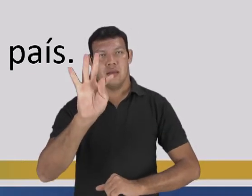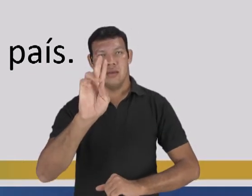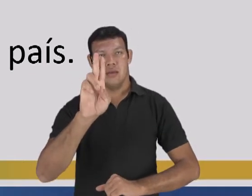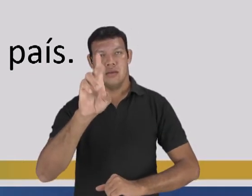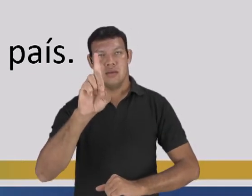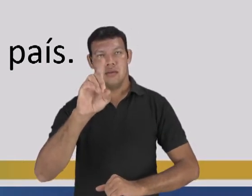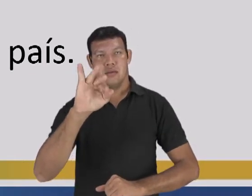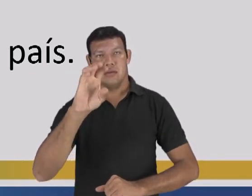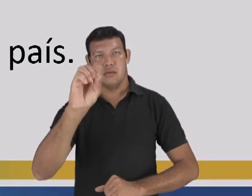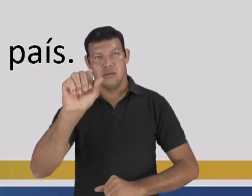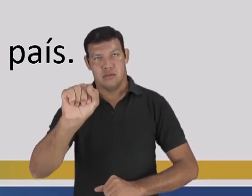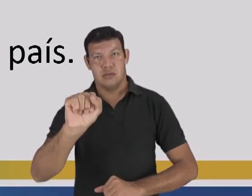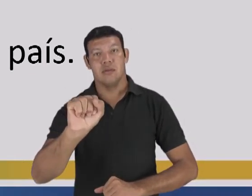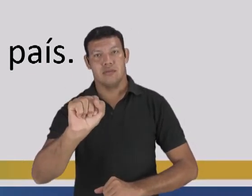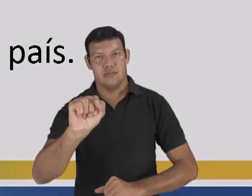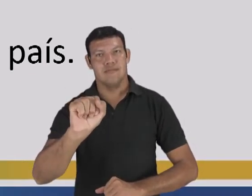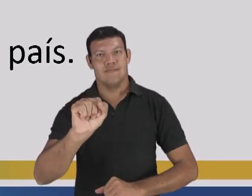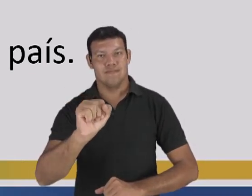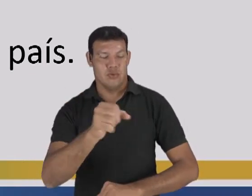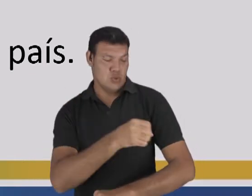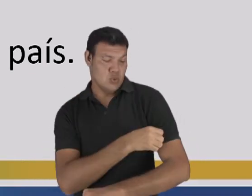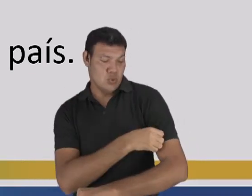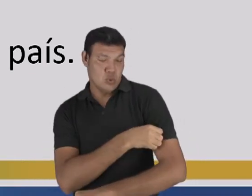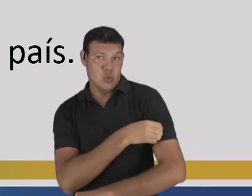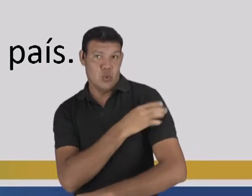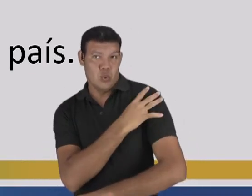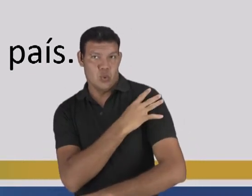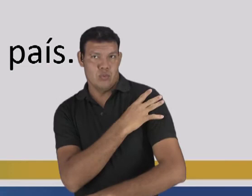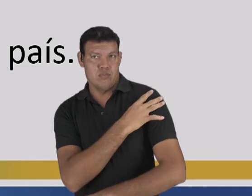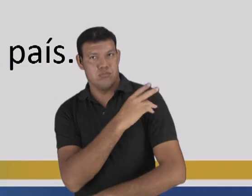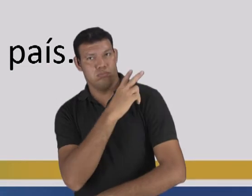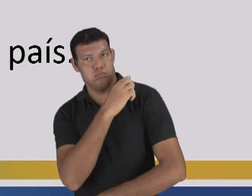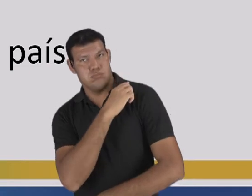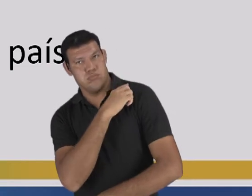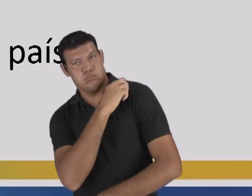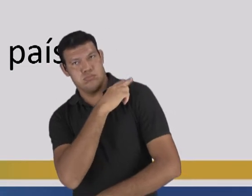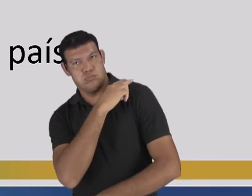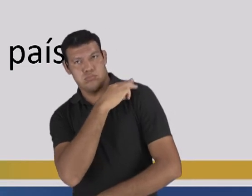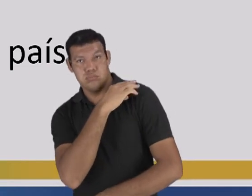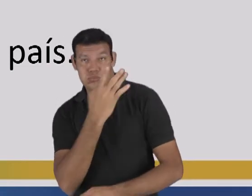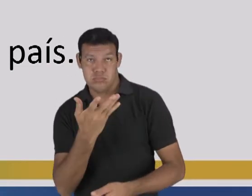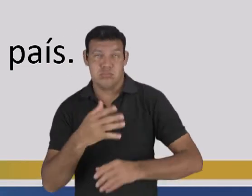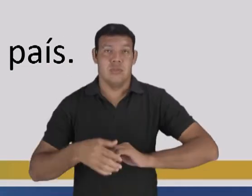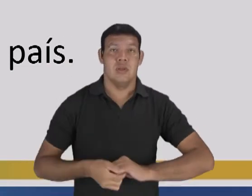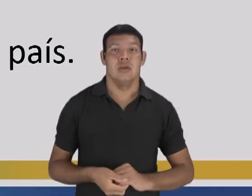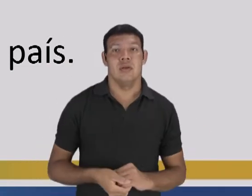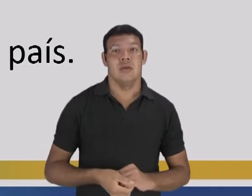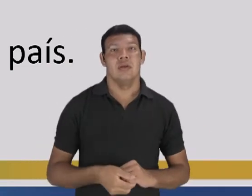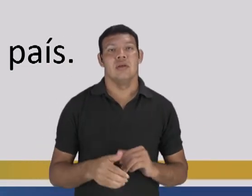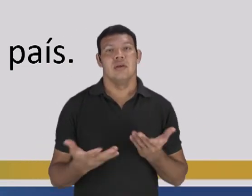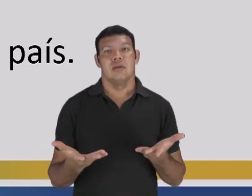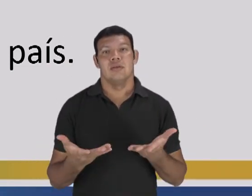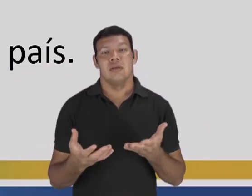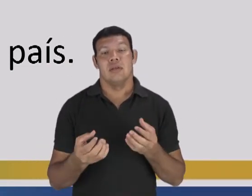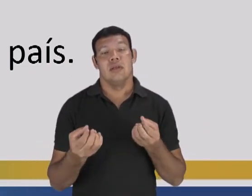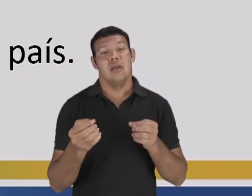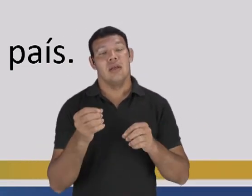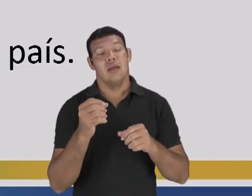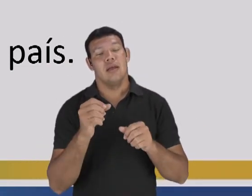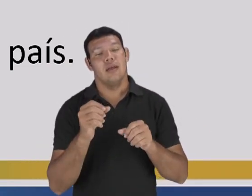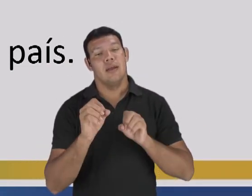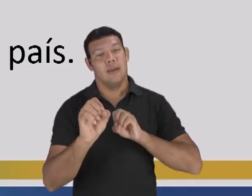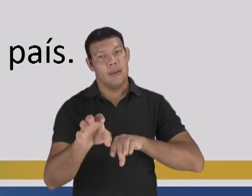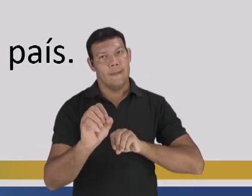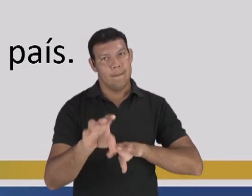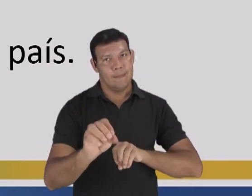escolaridade. Interessante isso aqui, porque uma curiosidade que eu trago desse término aqui, por exemplo, que a educação, né,